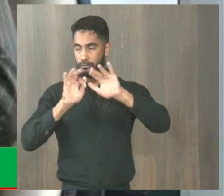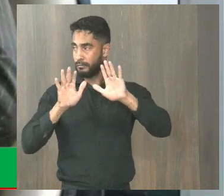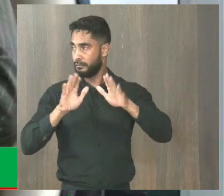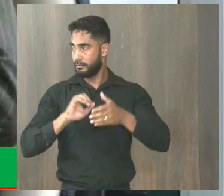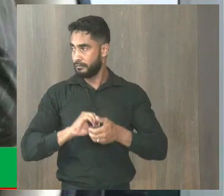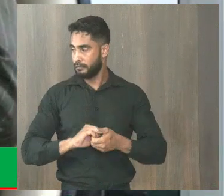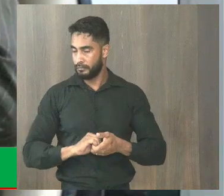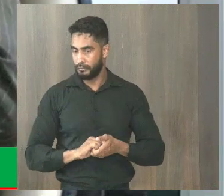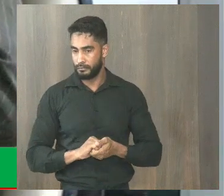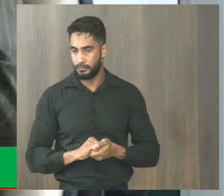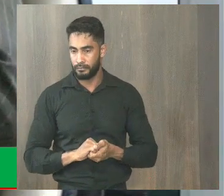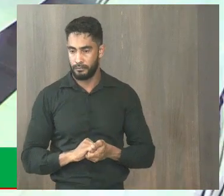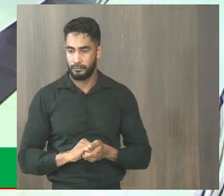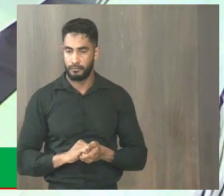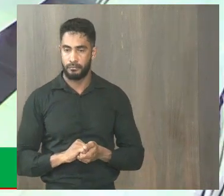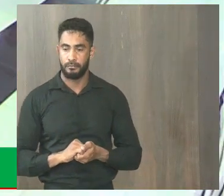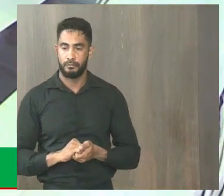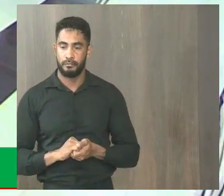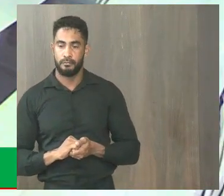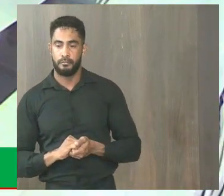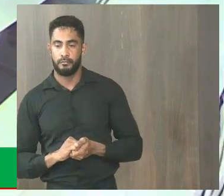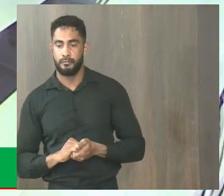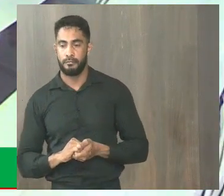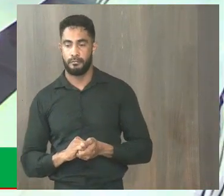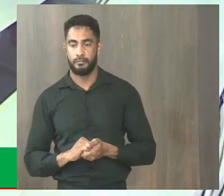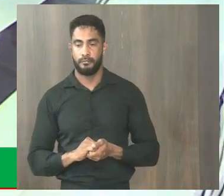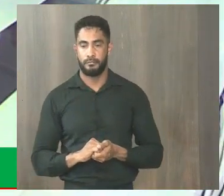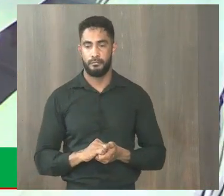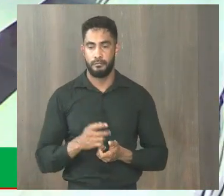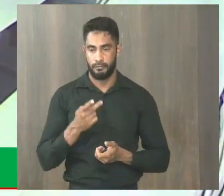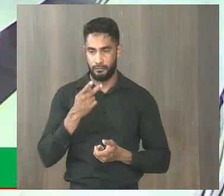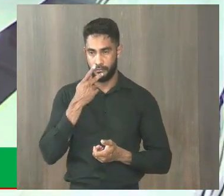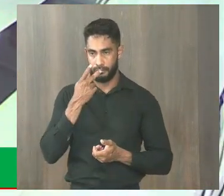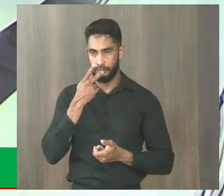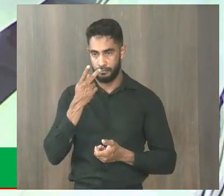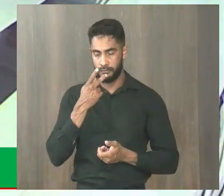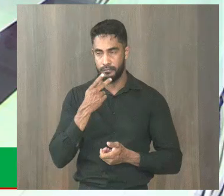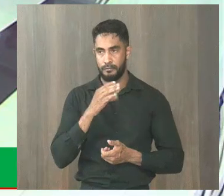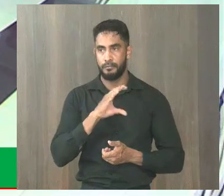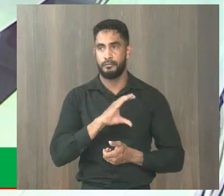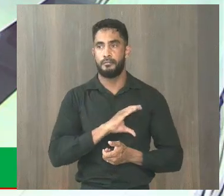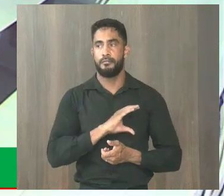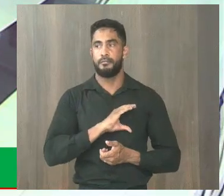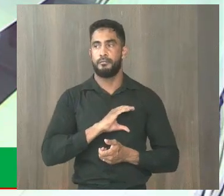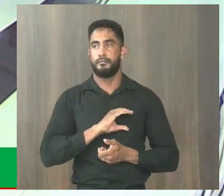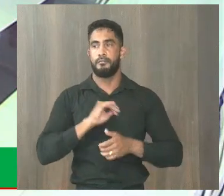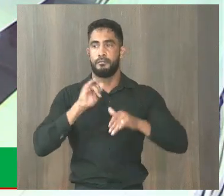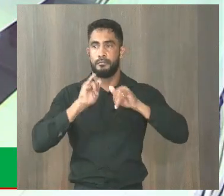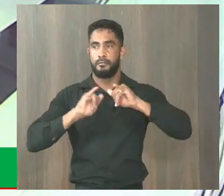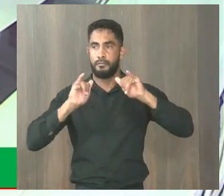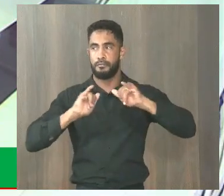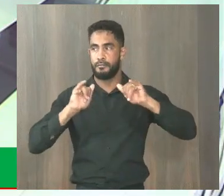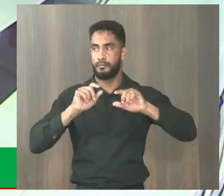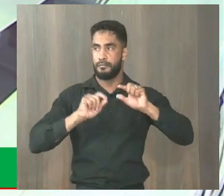Nosso colega, uma parte, por favor. Pois não. Eu quero enaltecer as palavras do colega e dizer também que, em outra ocasião, junto